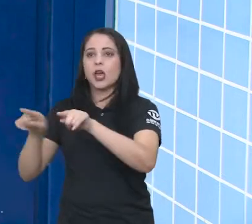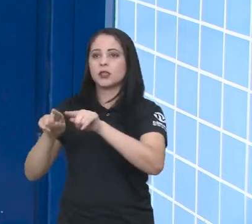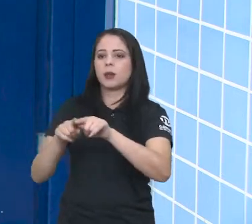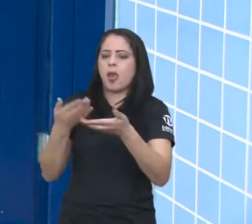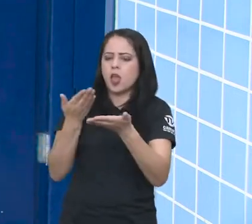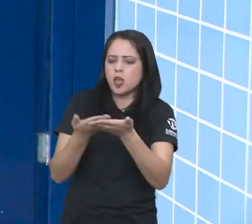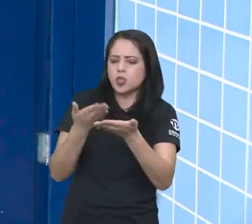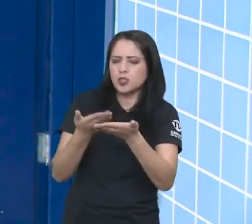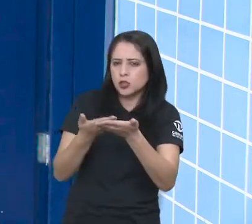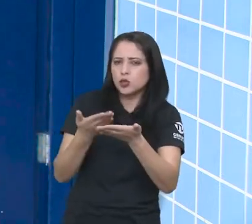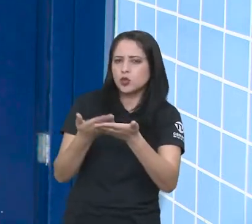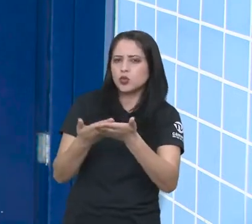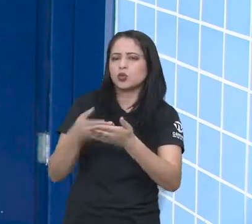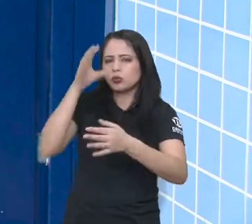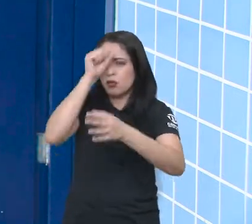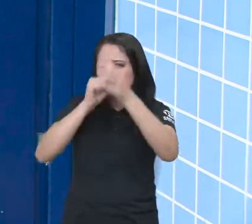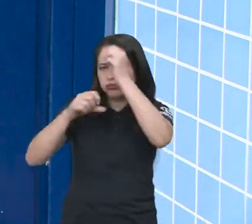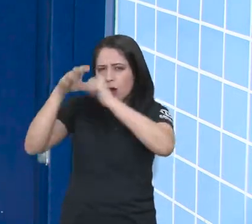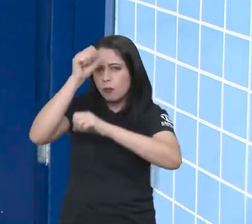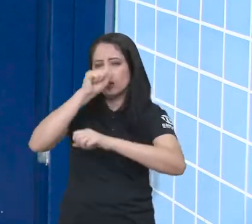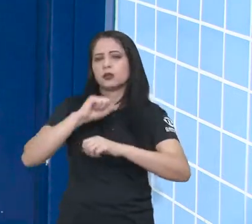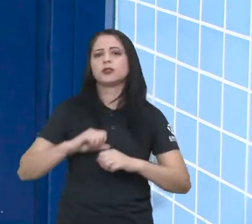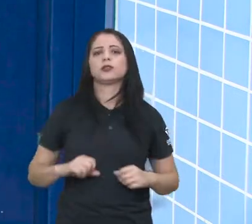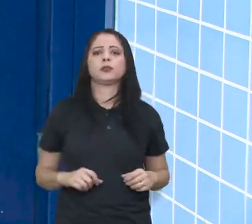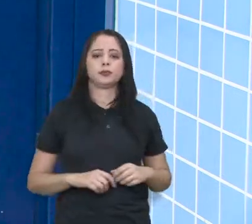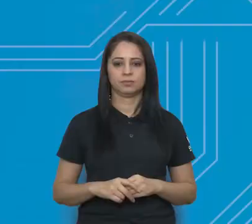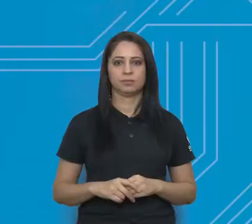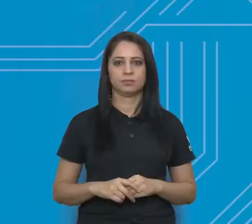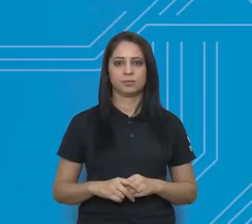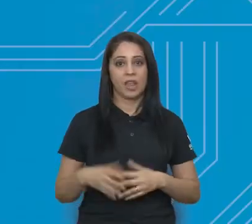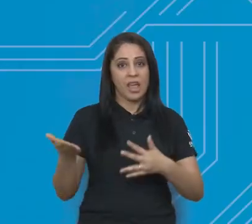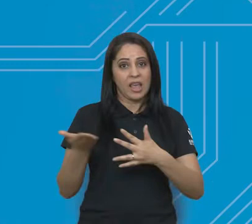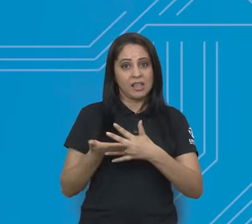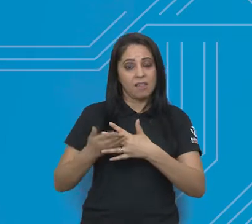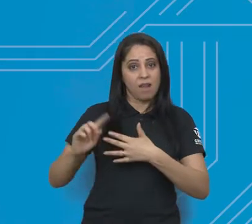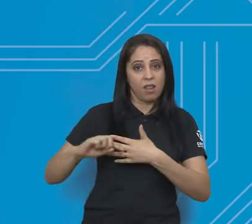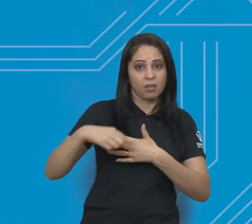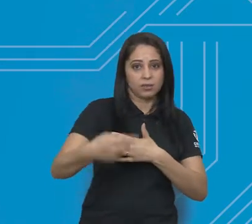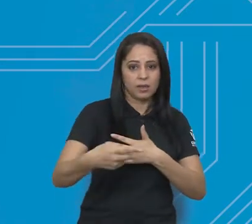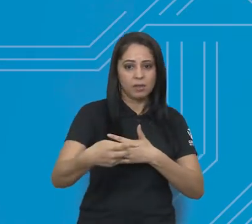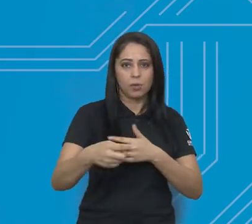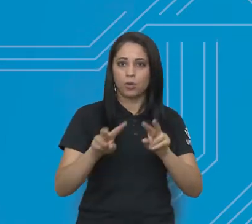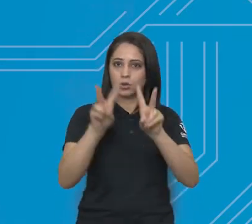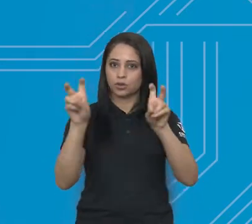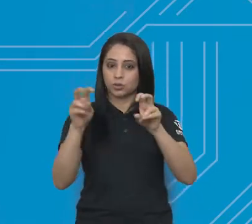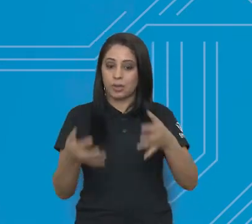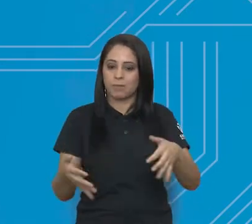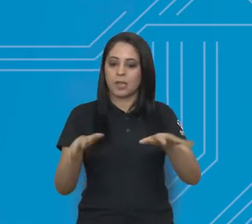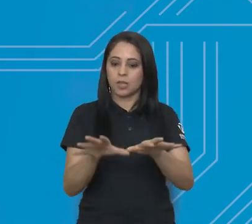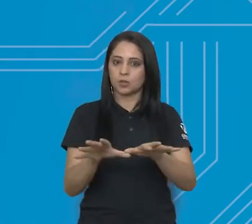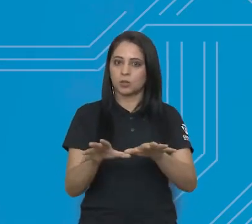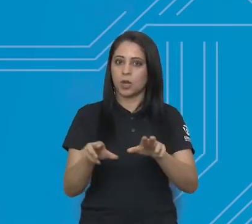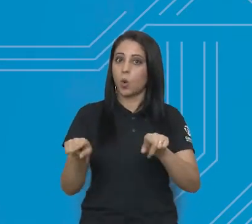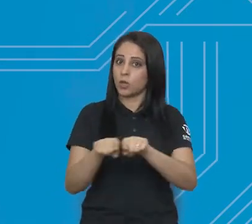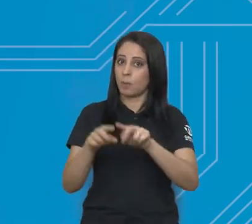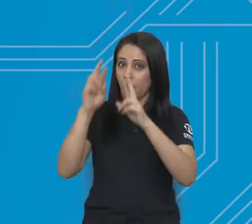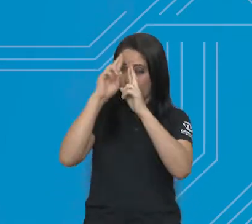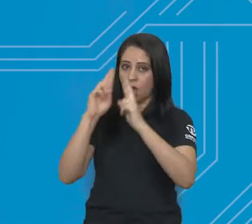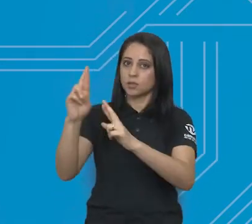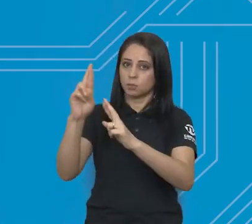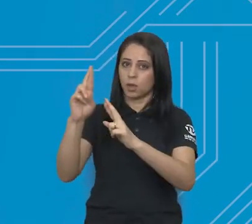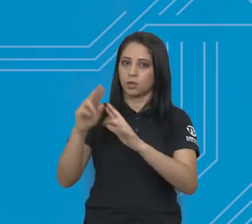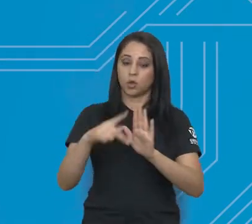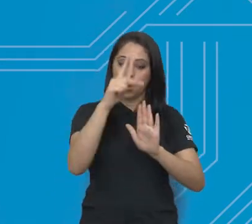ter um aprendizado, né, na vida das crianças também. E no próximo bloco a gente fala de inclusão e respeito. O